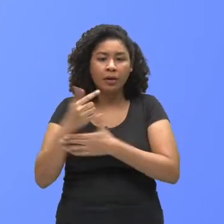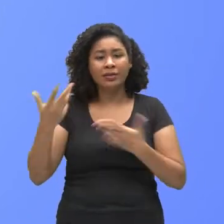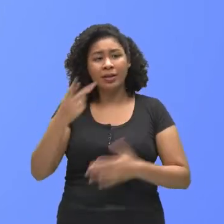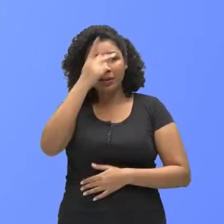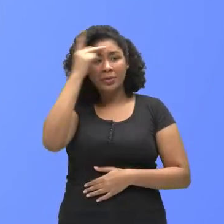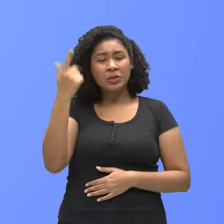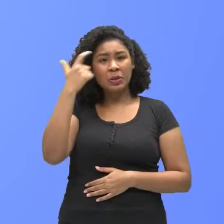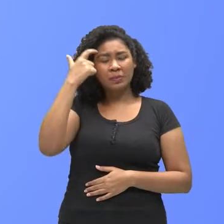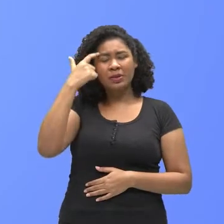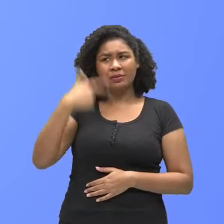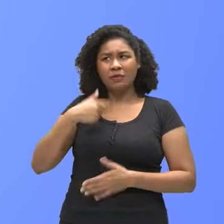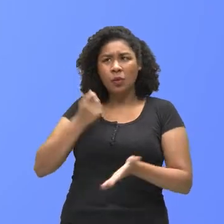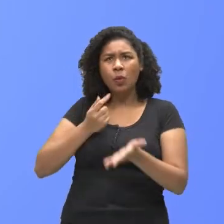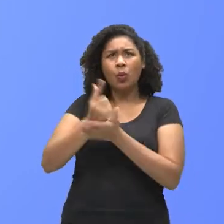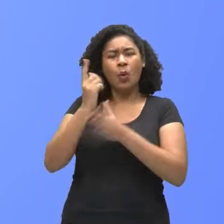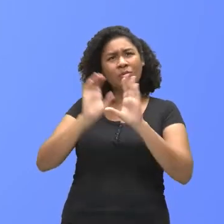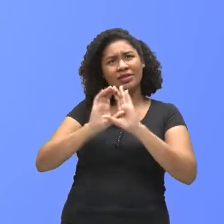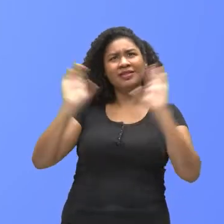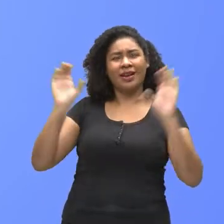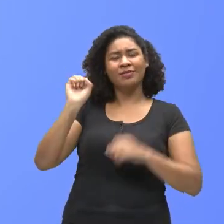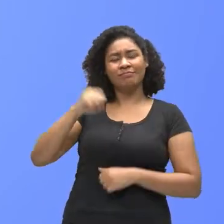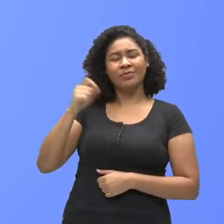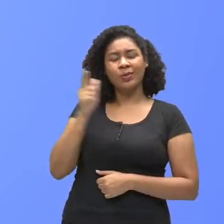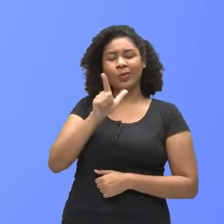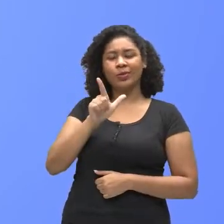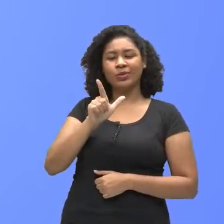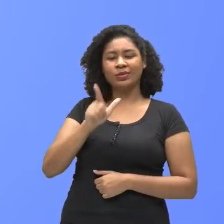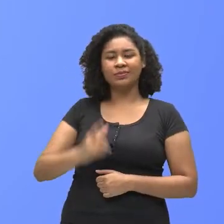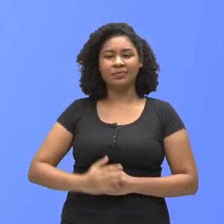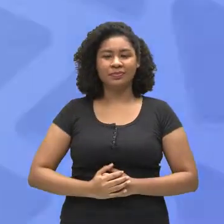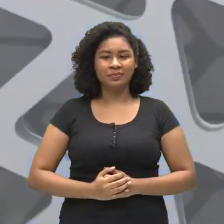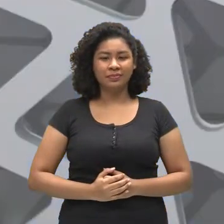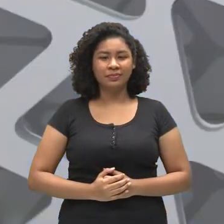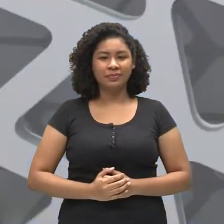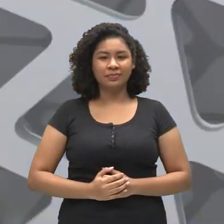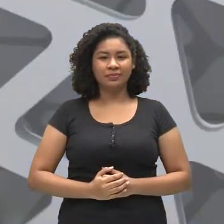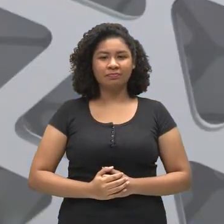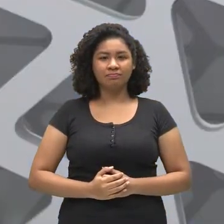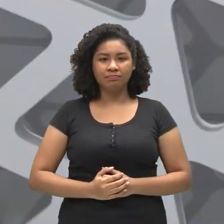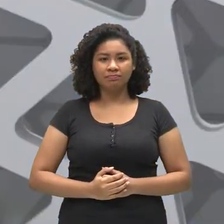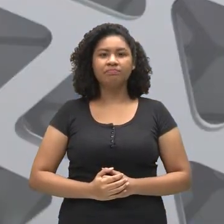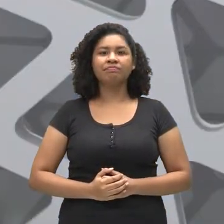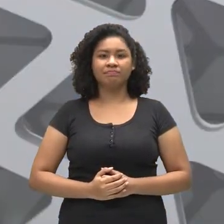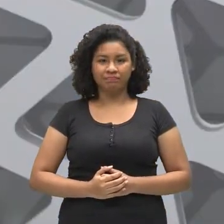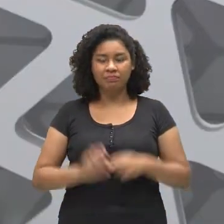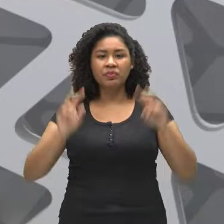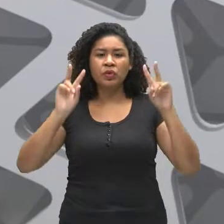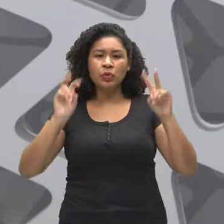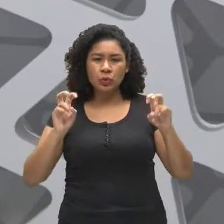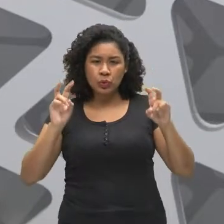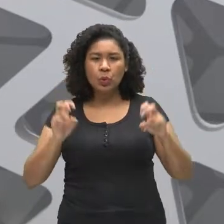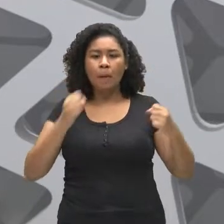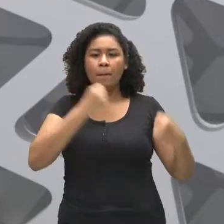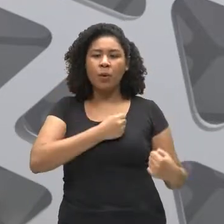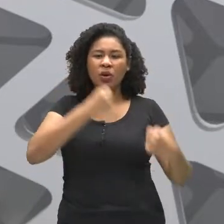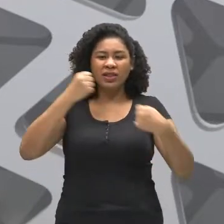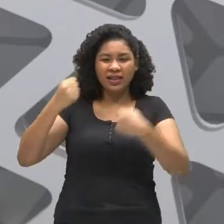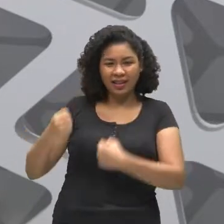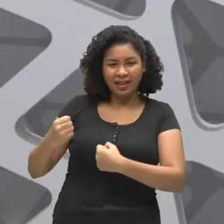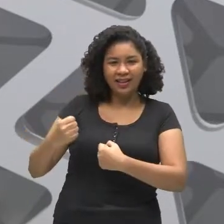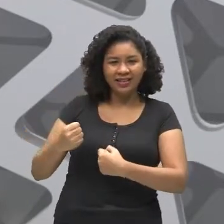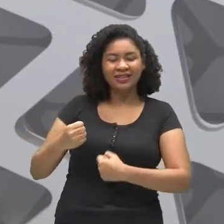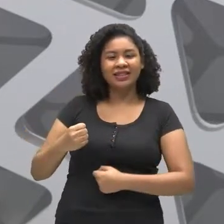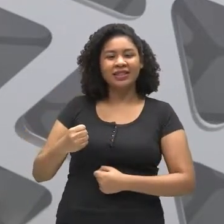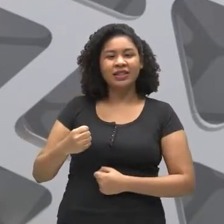estavam comprando um pedaço no céu para si. A questão dos estados, né, de poder e a imagem,